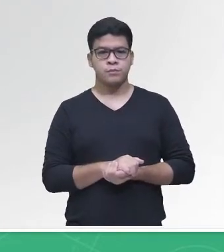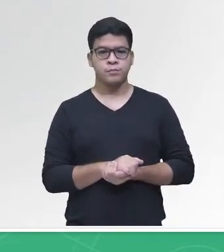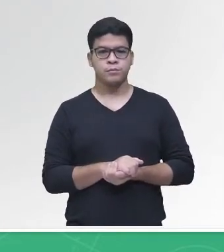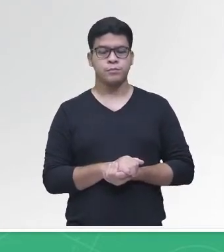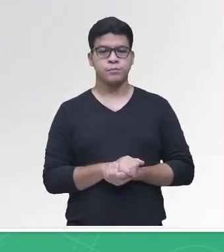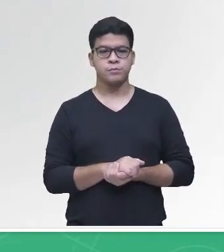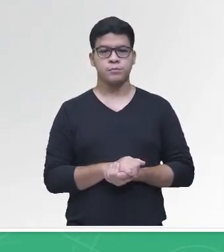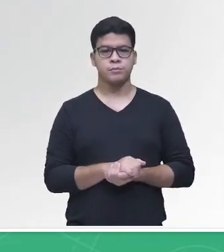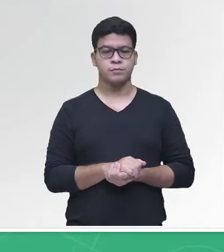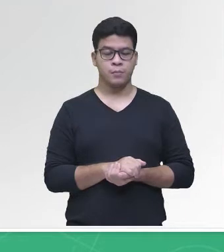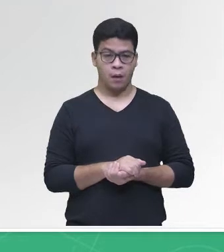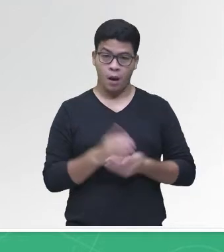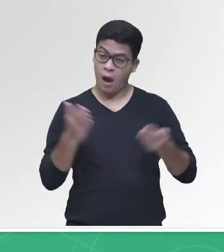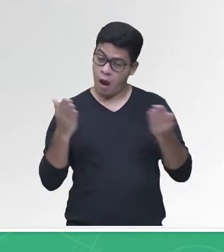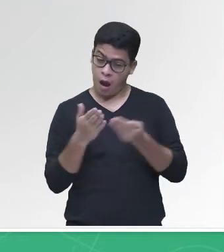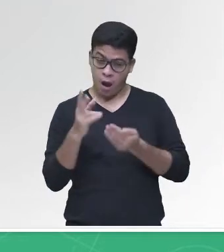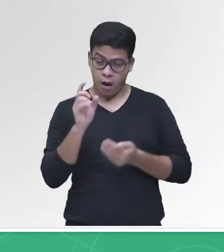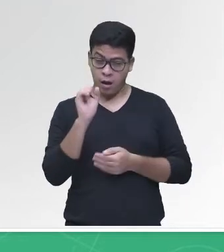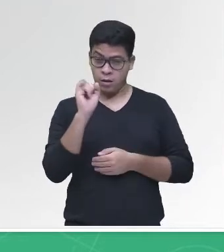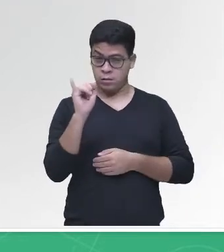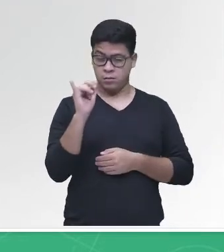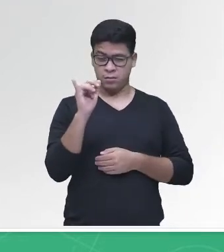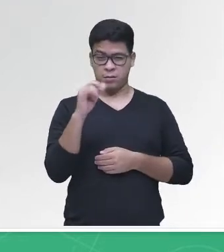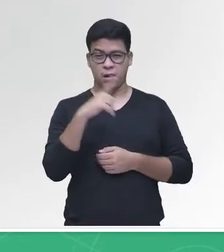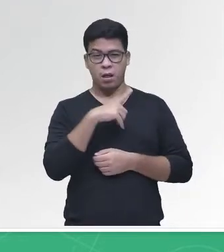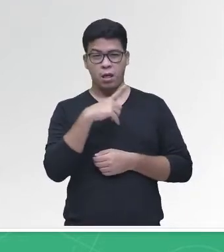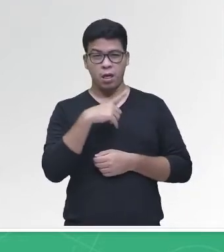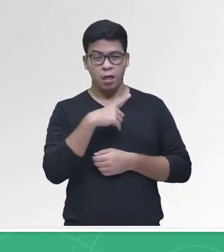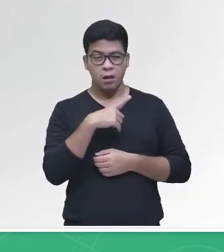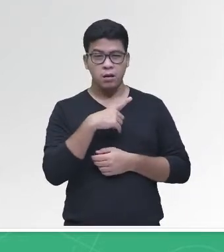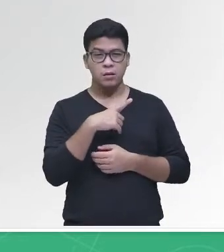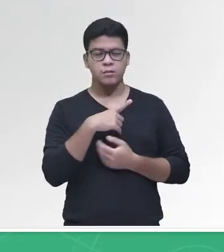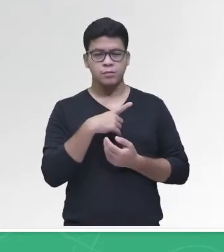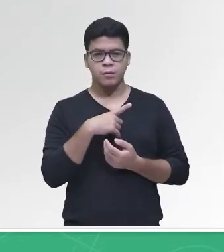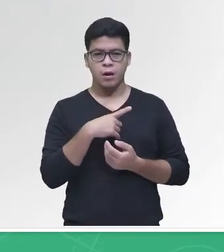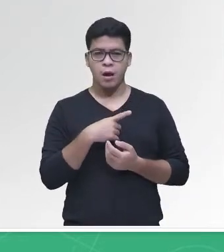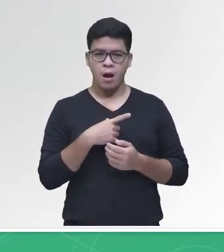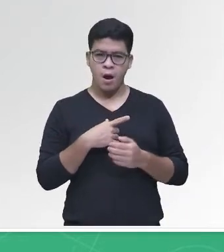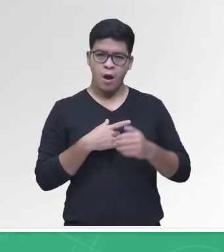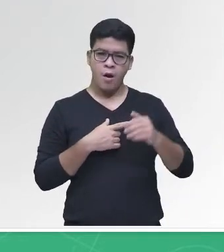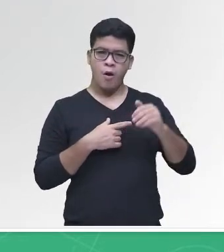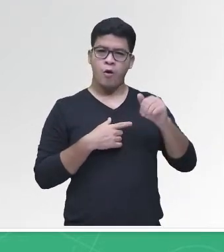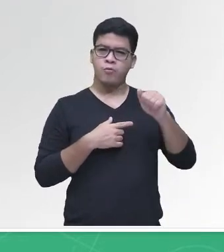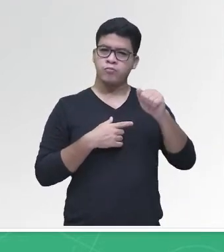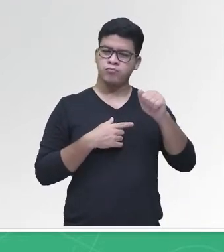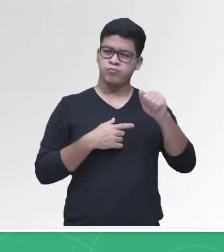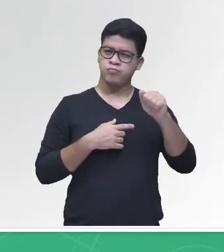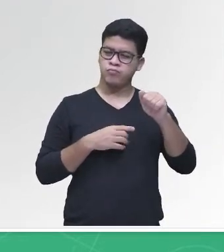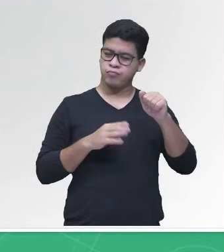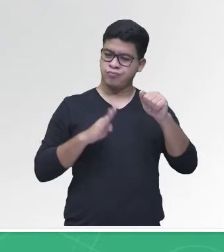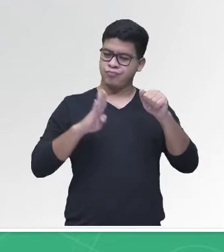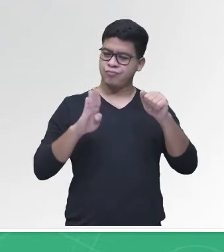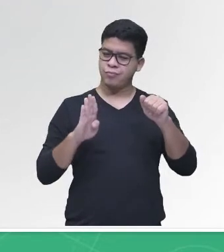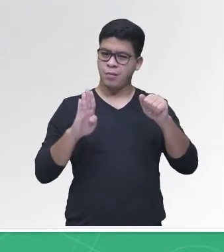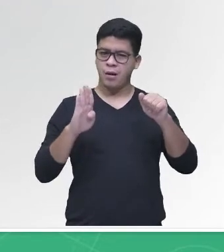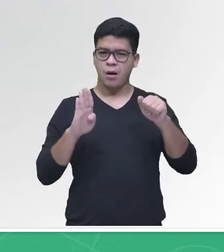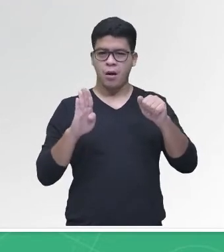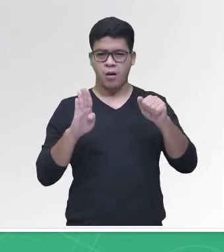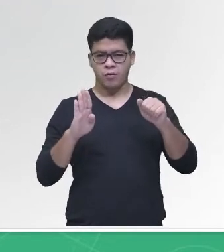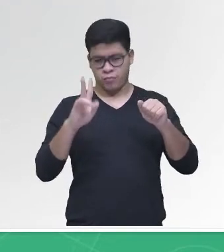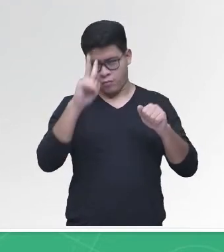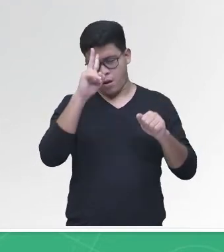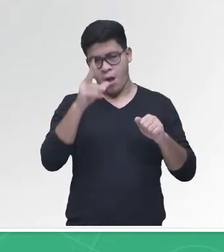sinal. Agora, se você tiver corpos com o mesmo tamanho e a mesma